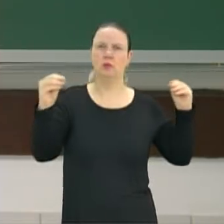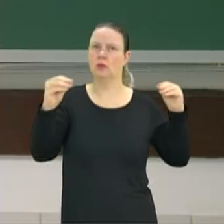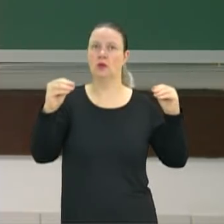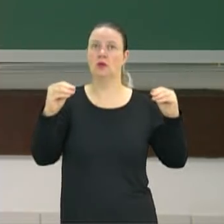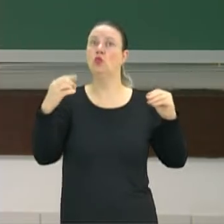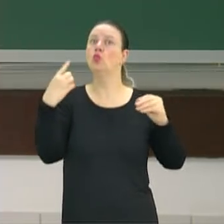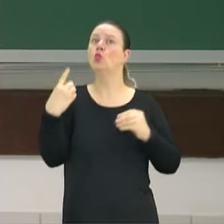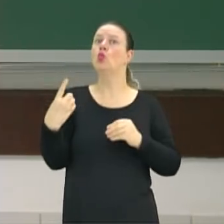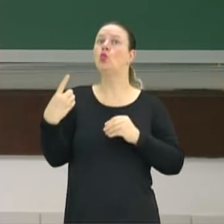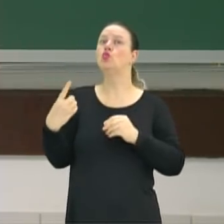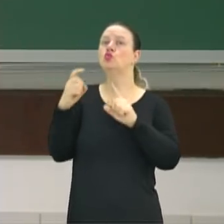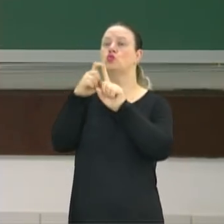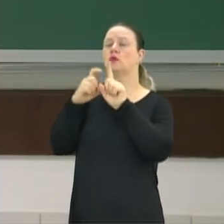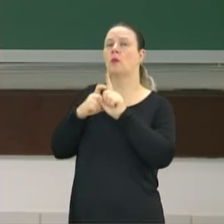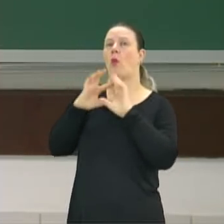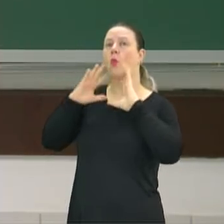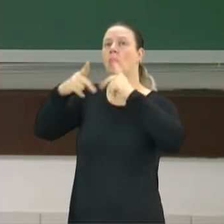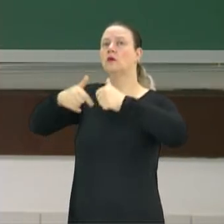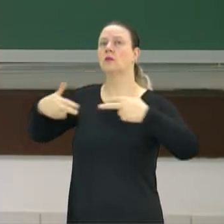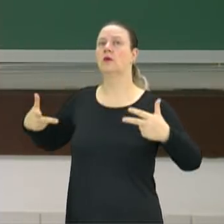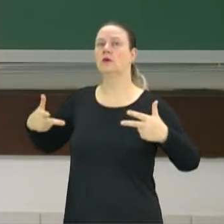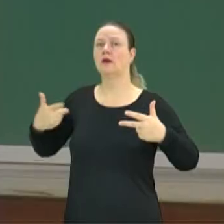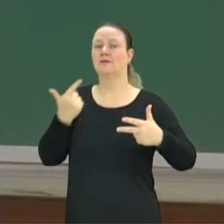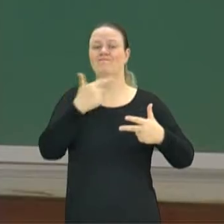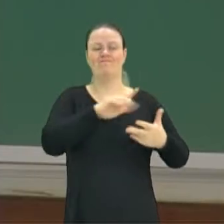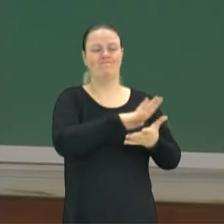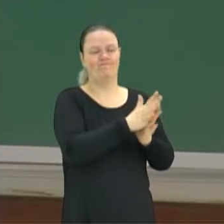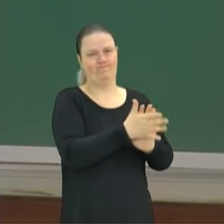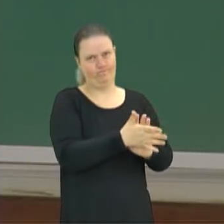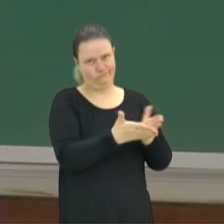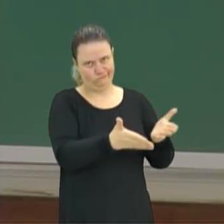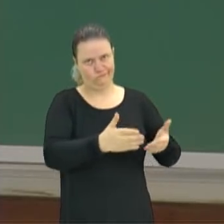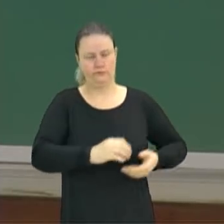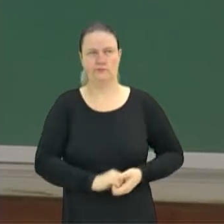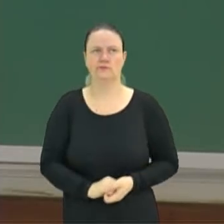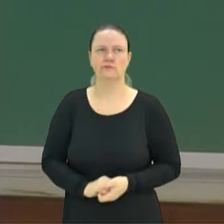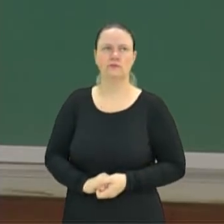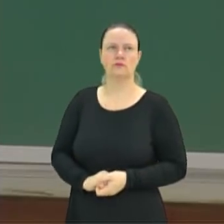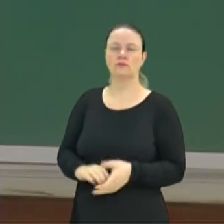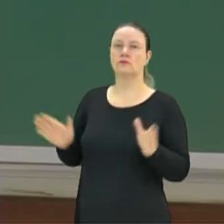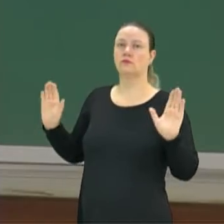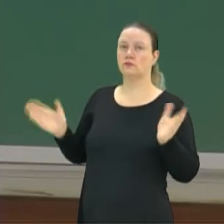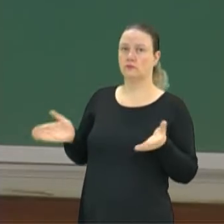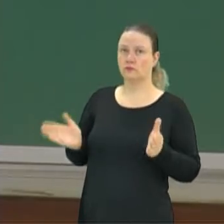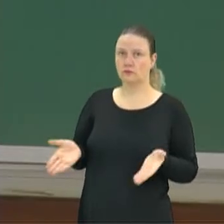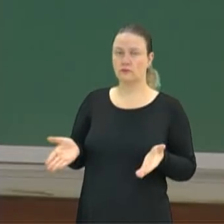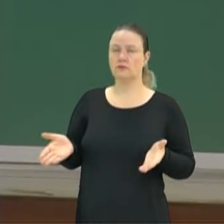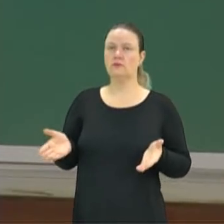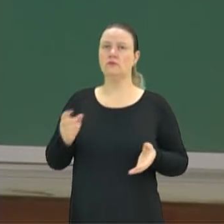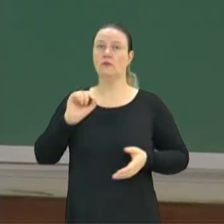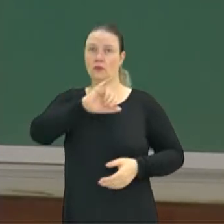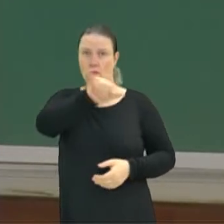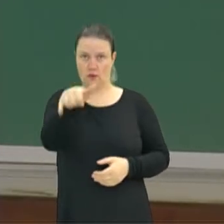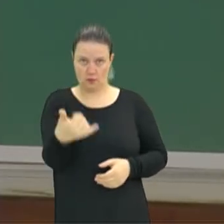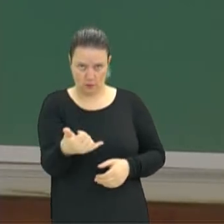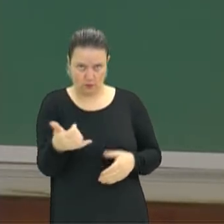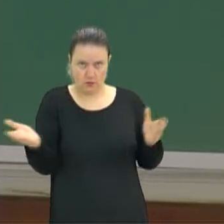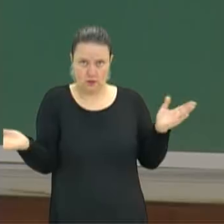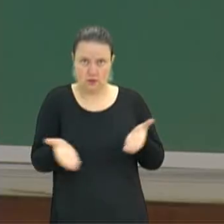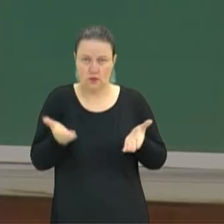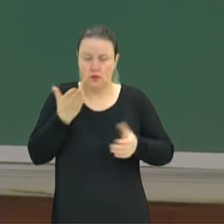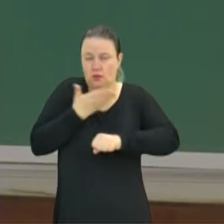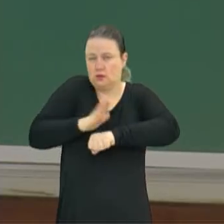desequilíbrio. Gente, ficou faltando na aula anterior um exercício sobre cadeia e teia alimentar. Então eu vou aproveitar para a gente começar com